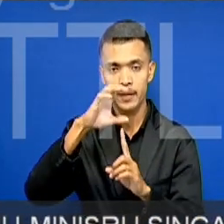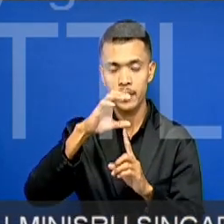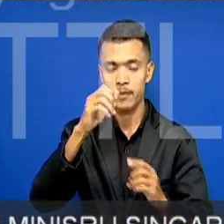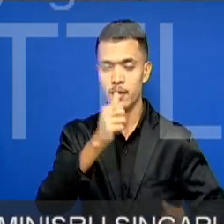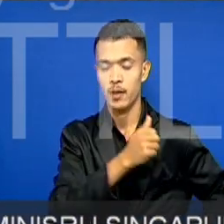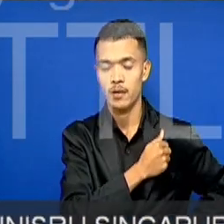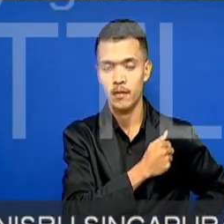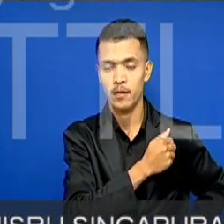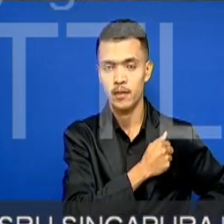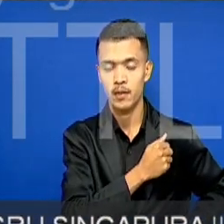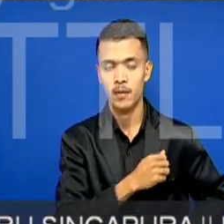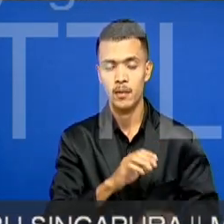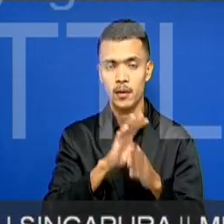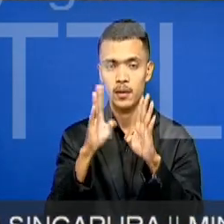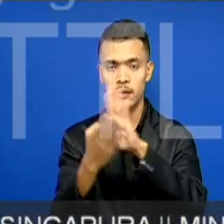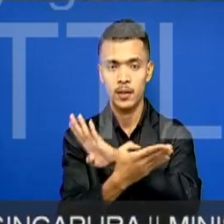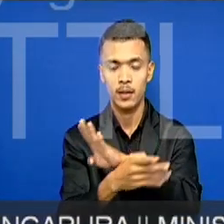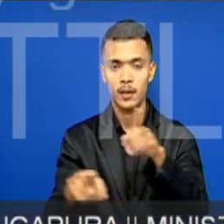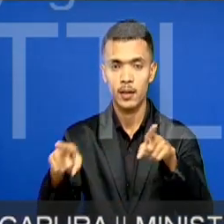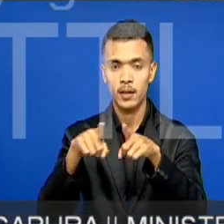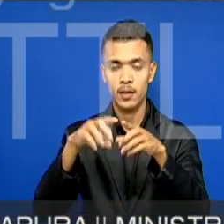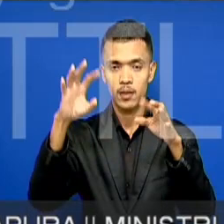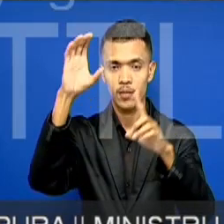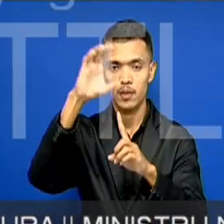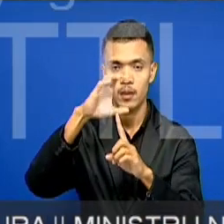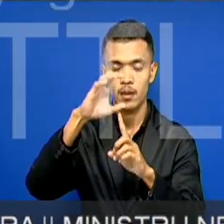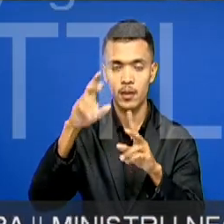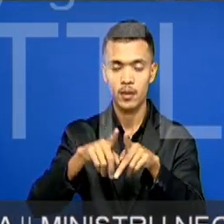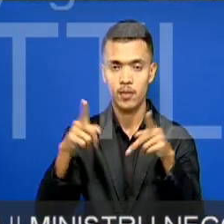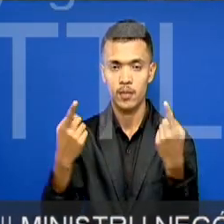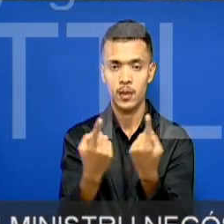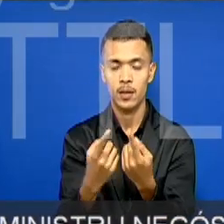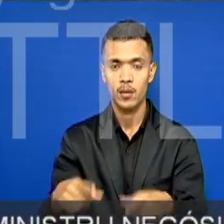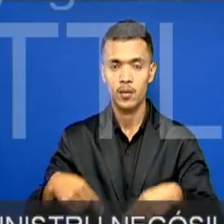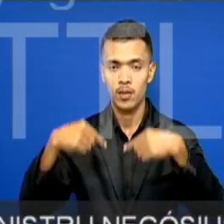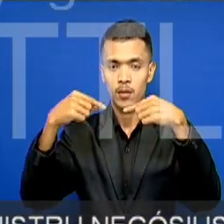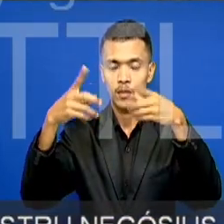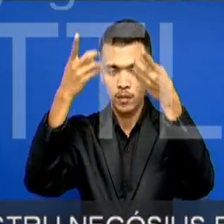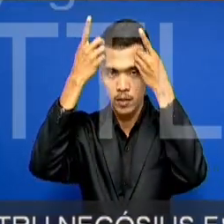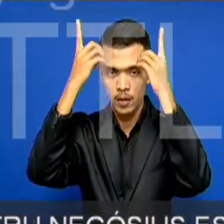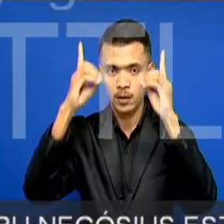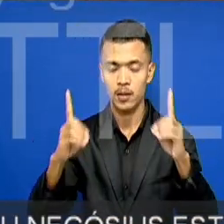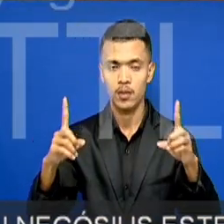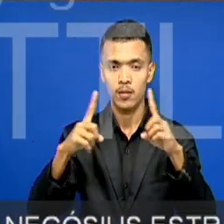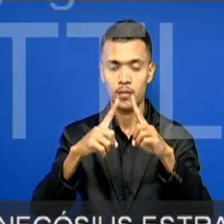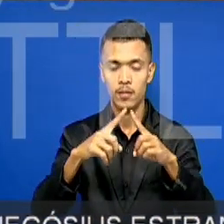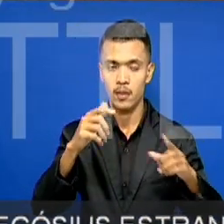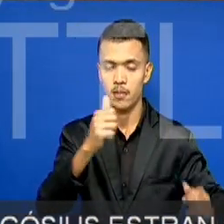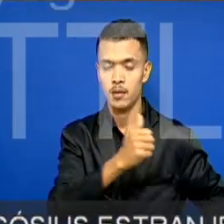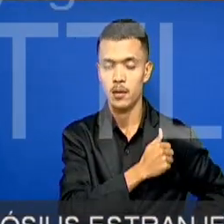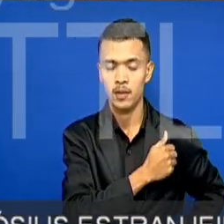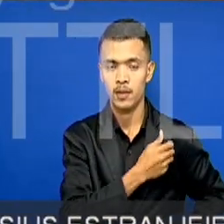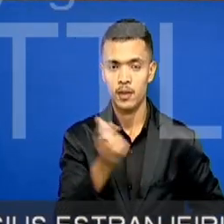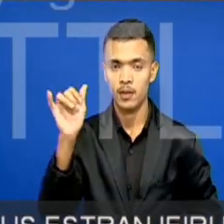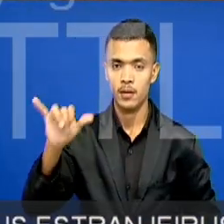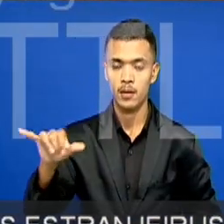FFDTL Sira de Maca, se saem no dar comandante e companhia, onde for ordem para militar Sira. E o CDC, também está com o Sira, se